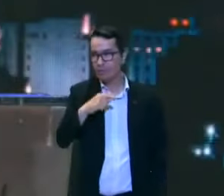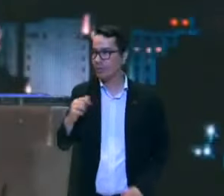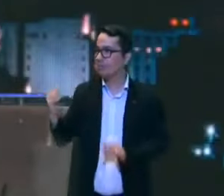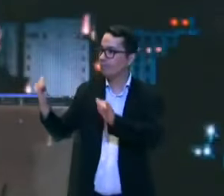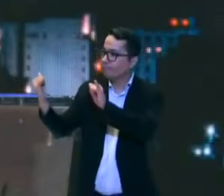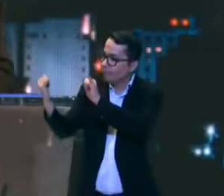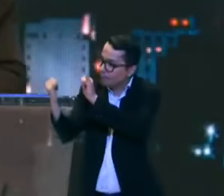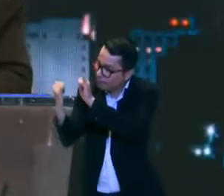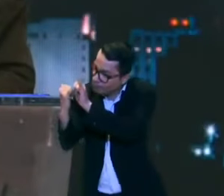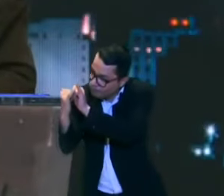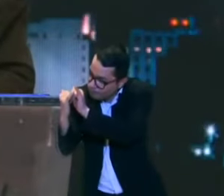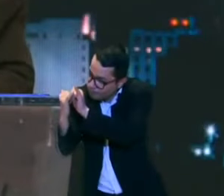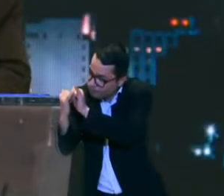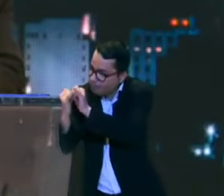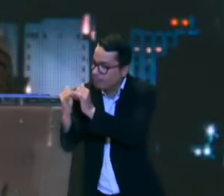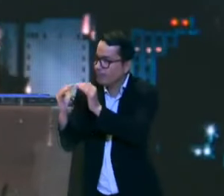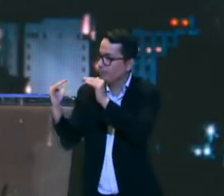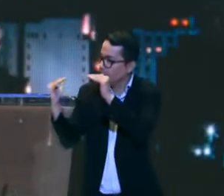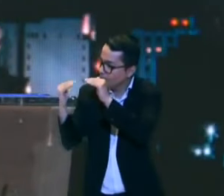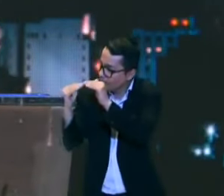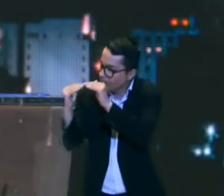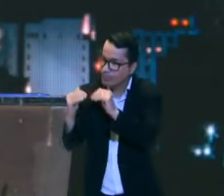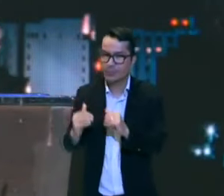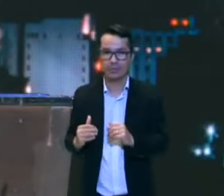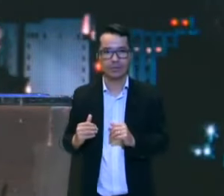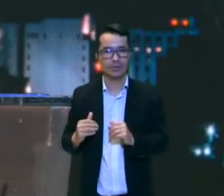uma cidade forte? Muralhas.